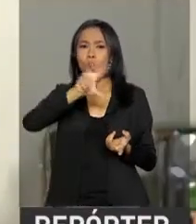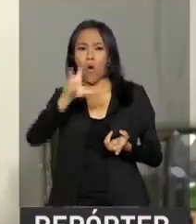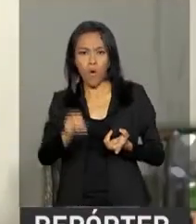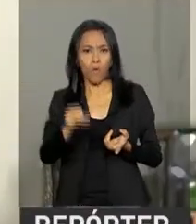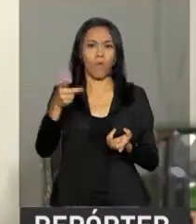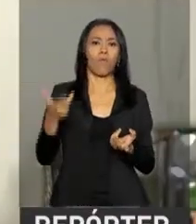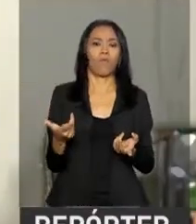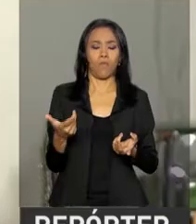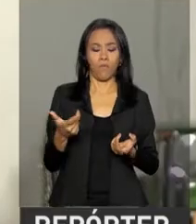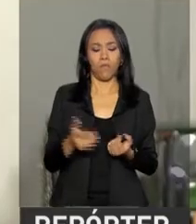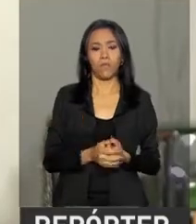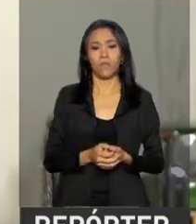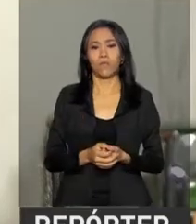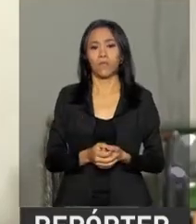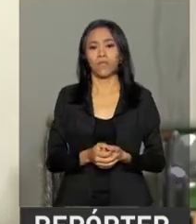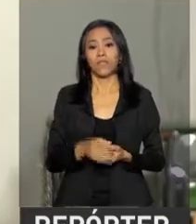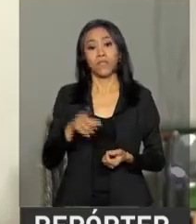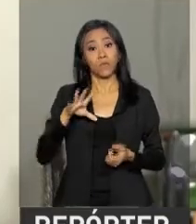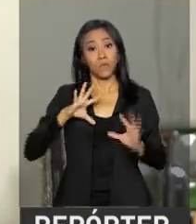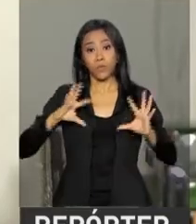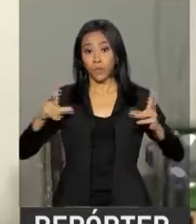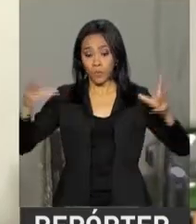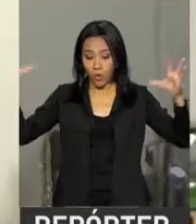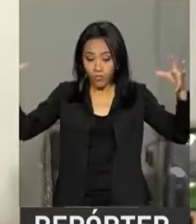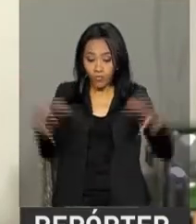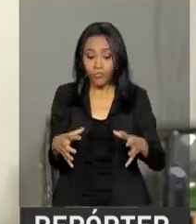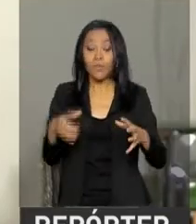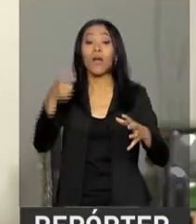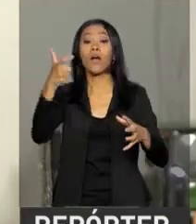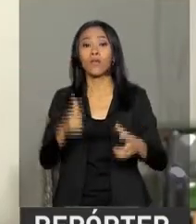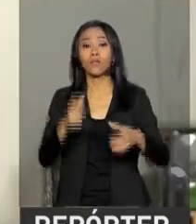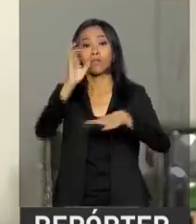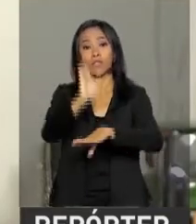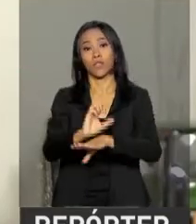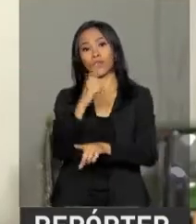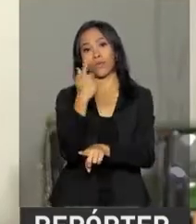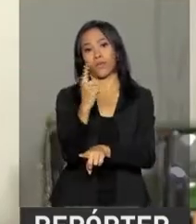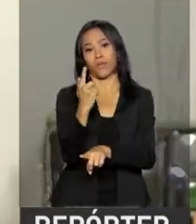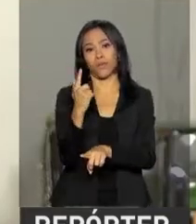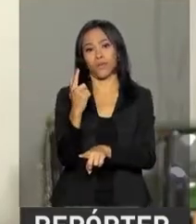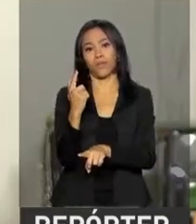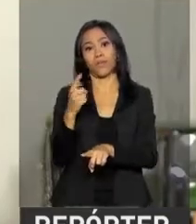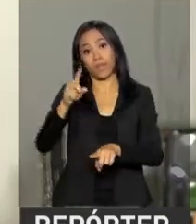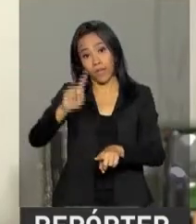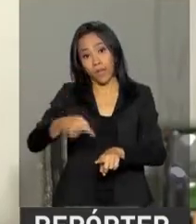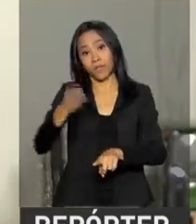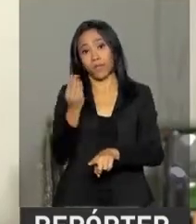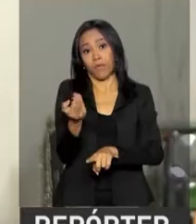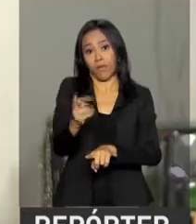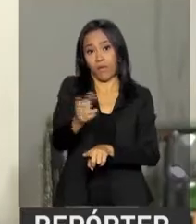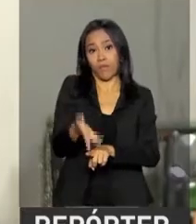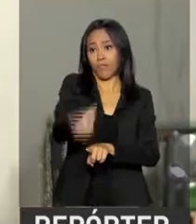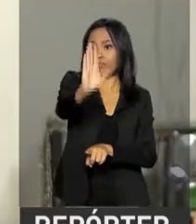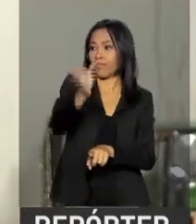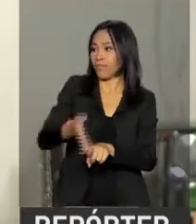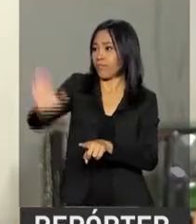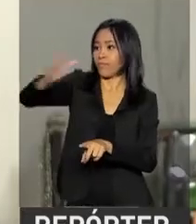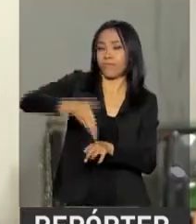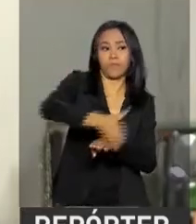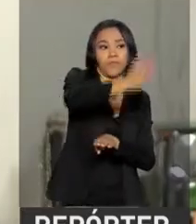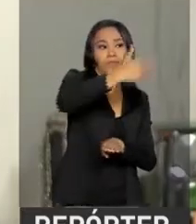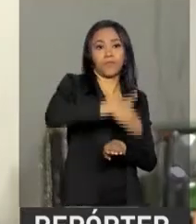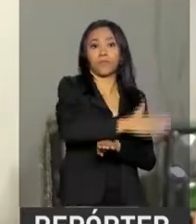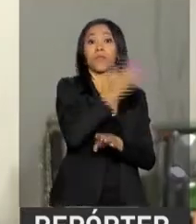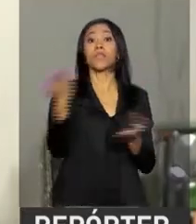é centralizada no estádio reais tanto de de rodovia quanto agora vamos ter o benefício